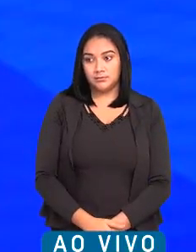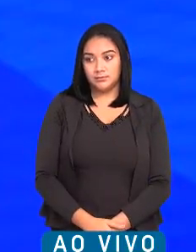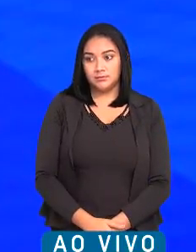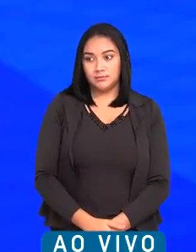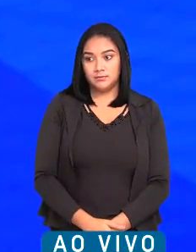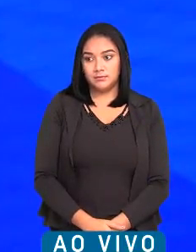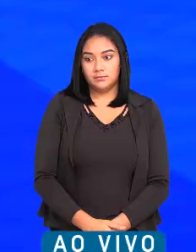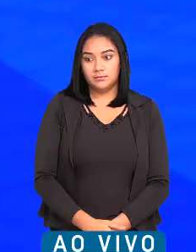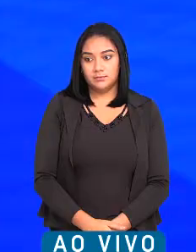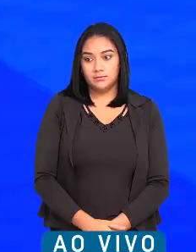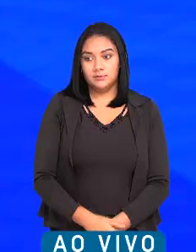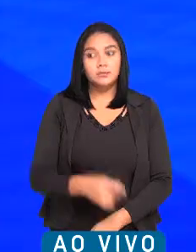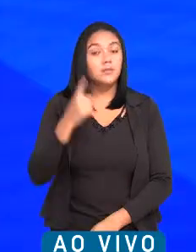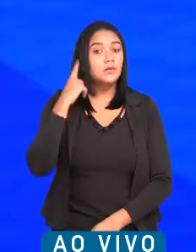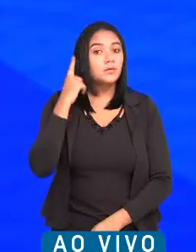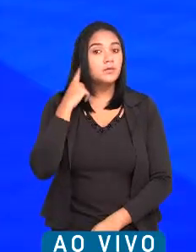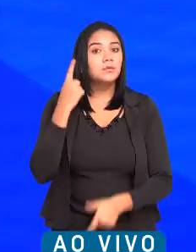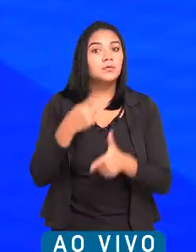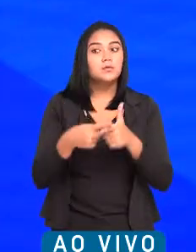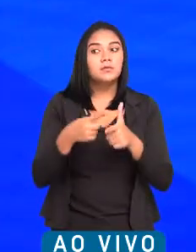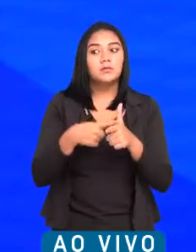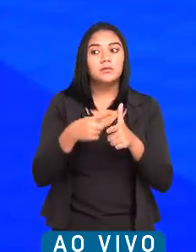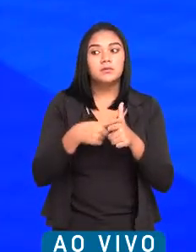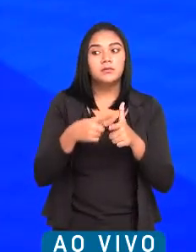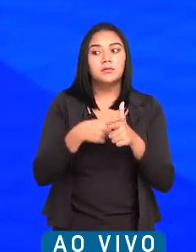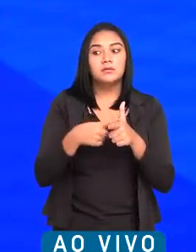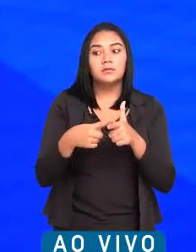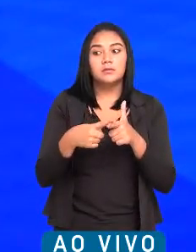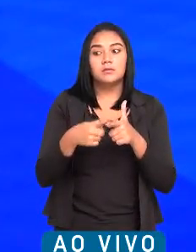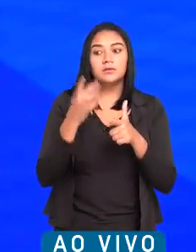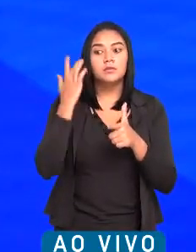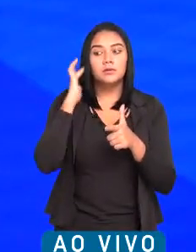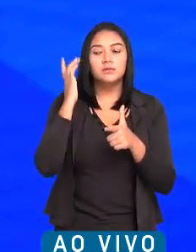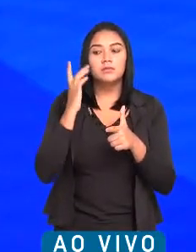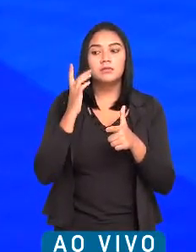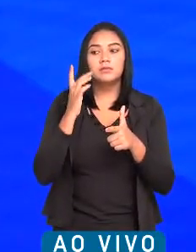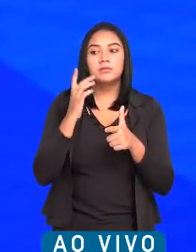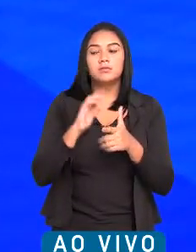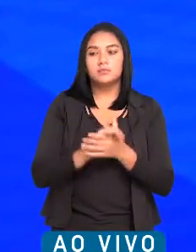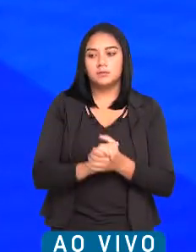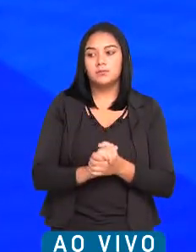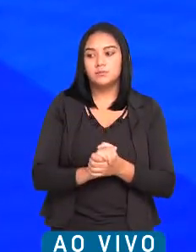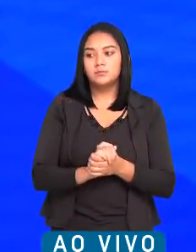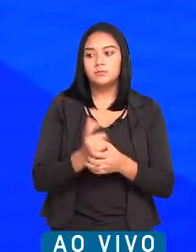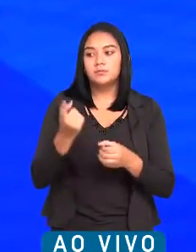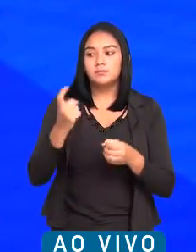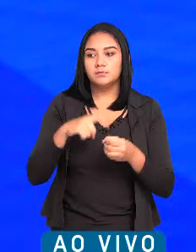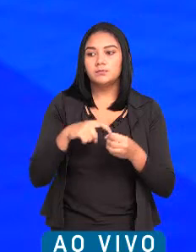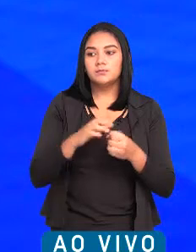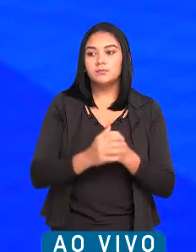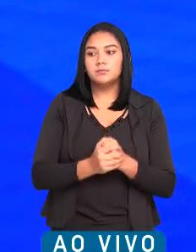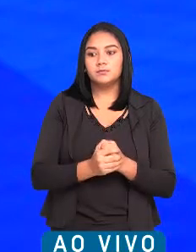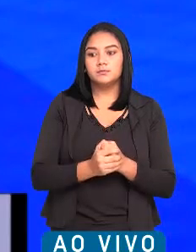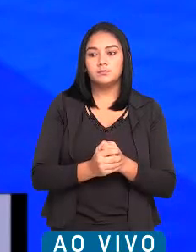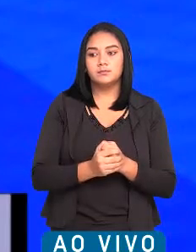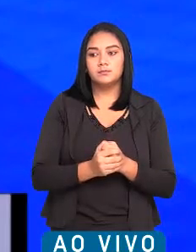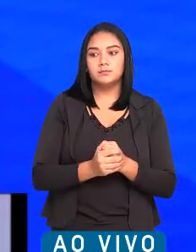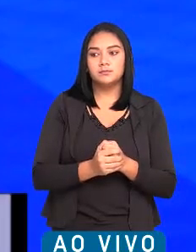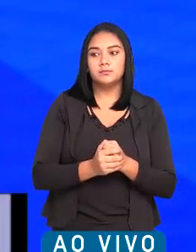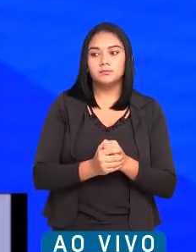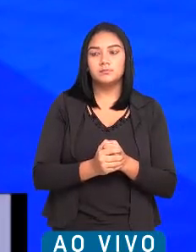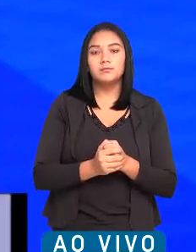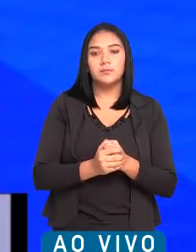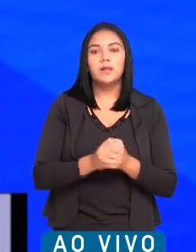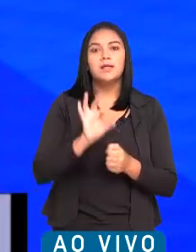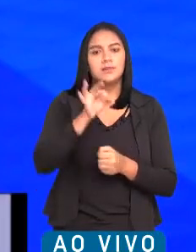Acho que desligou. É isso. Alô? Pronto. Com certeza, Amadeu Campos, a história está